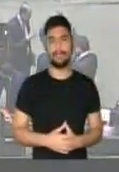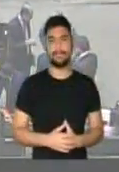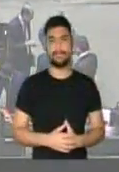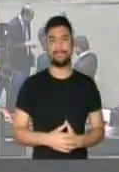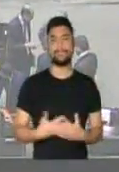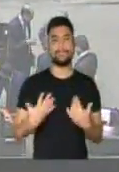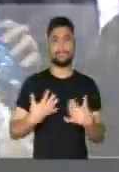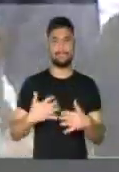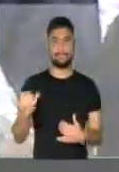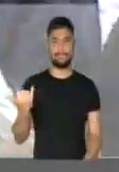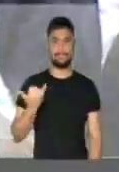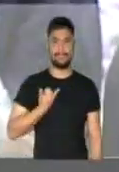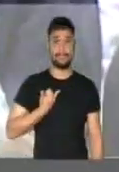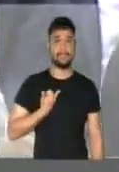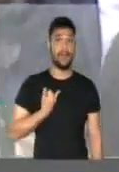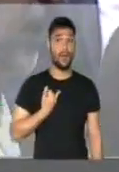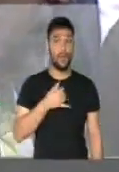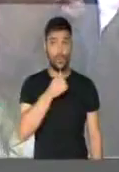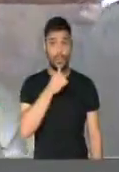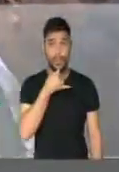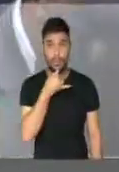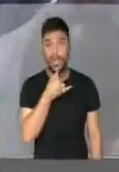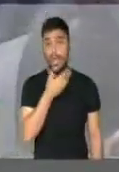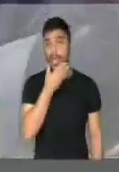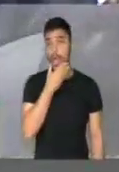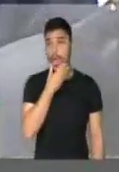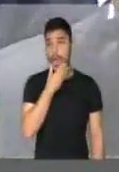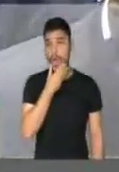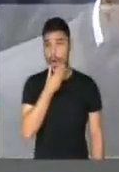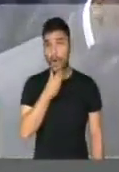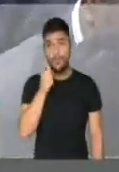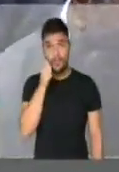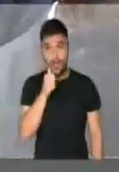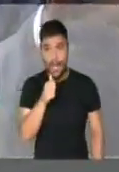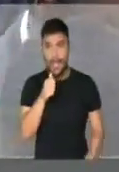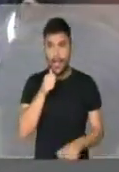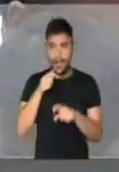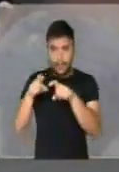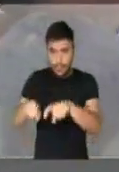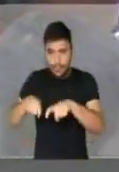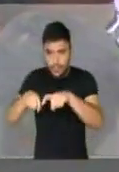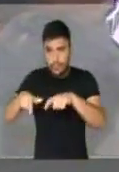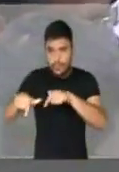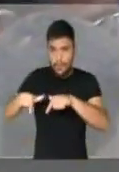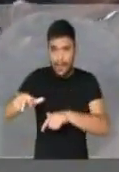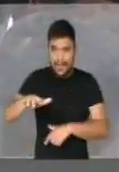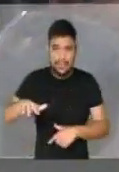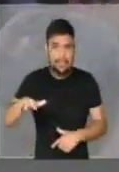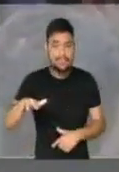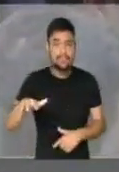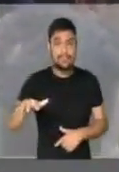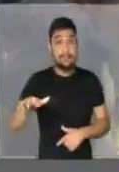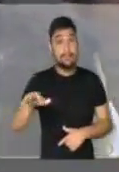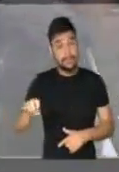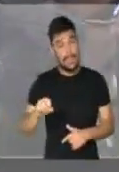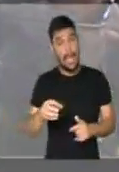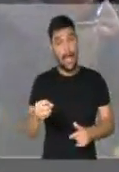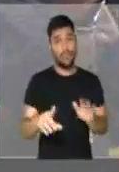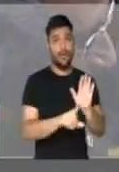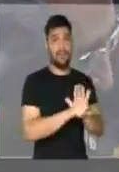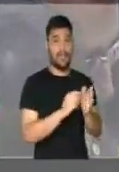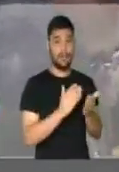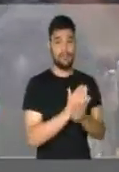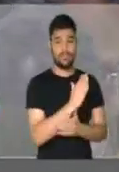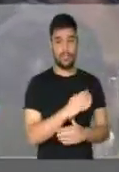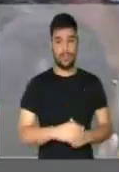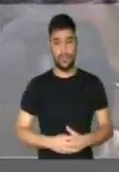recebemos a triste notícia de que o homem do campo, o agricultor, a agricultora, se aprovada essa